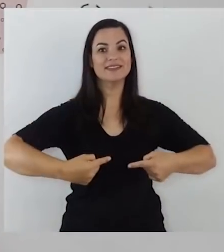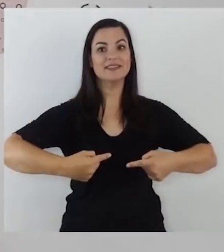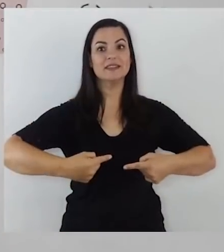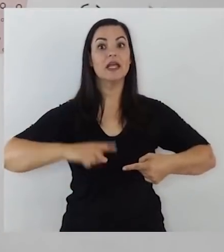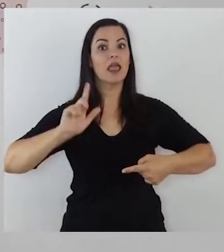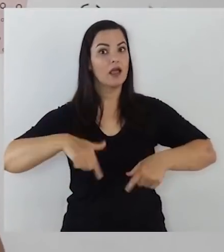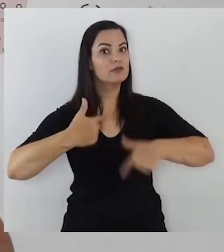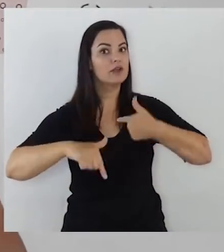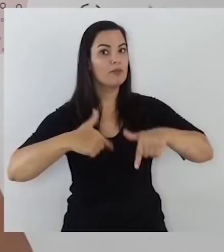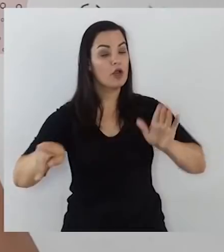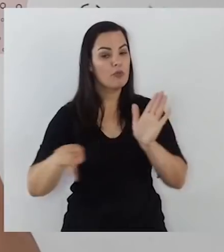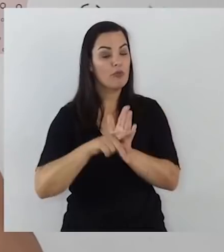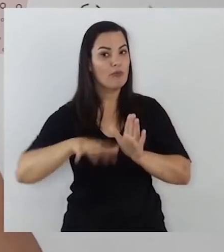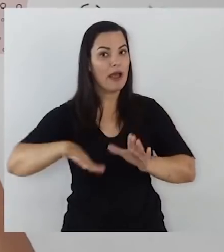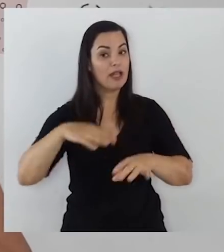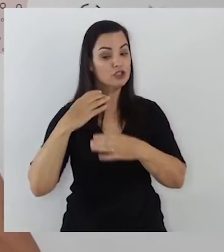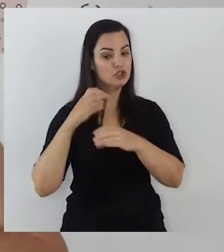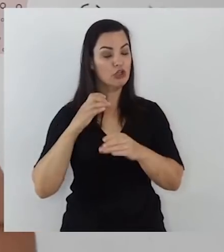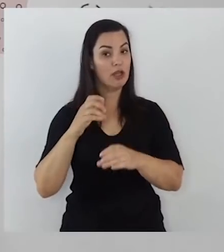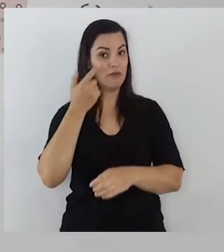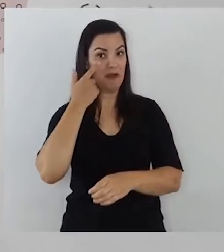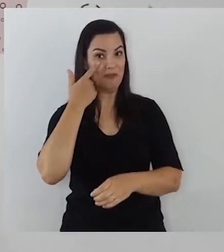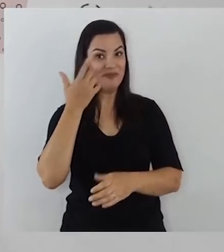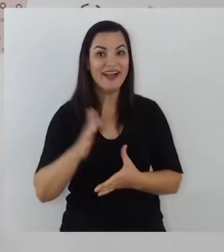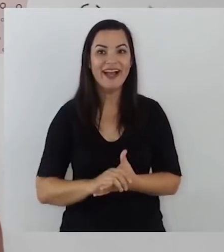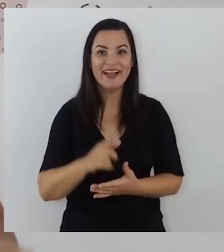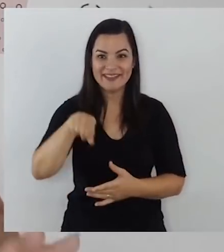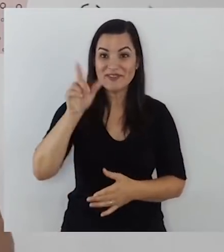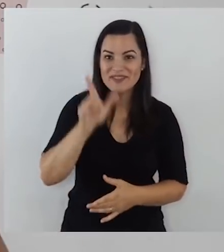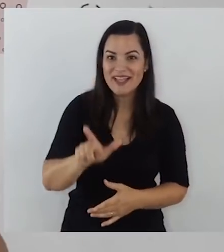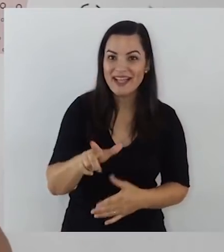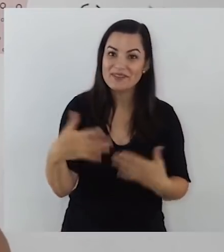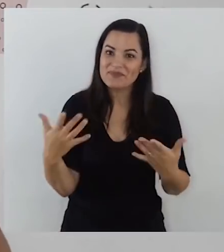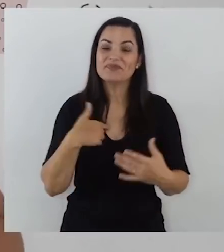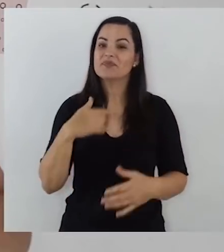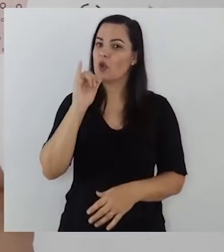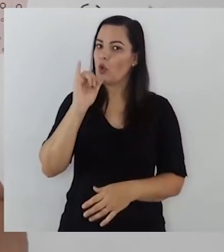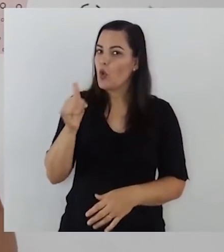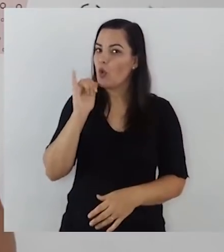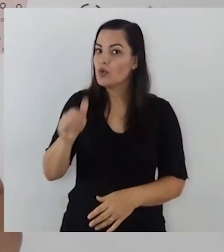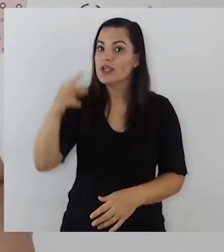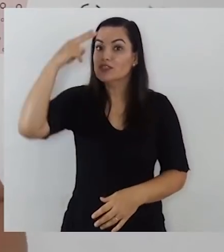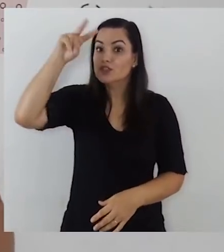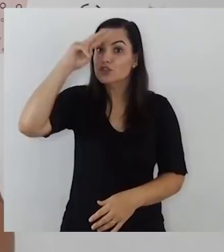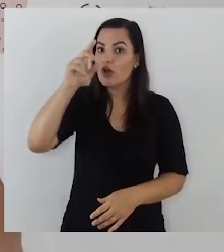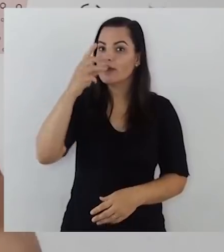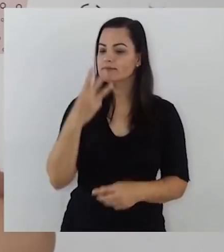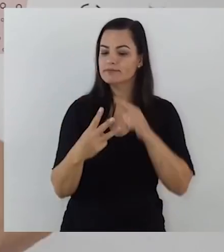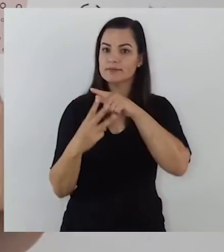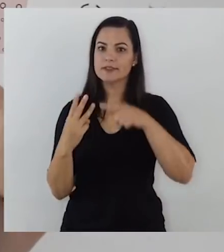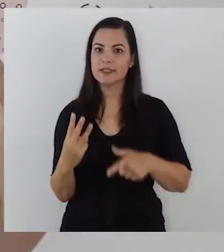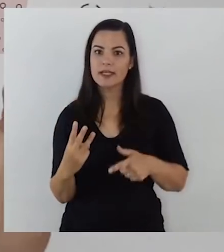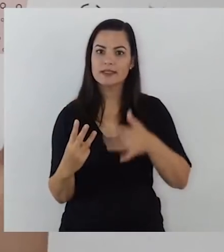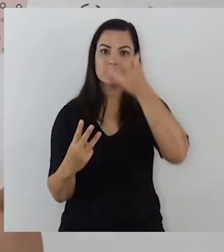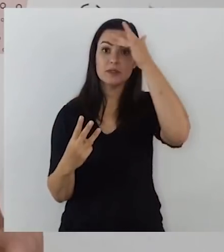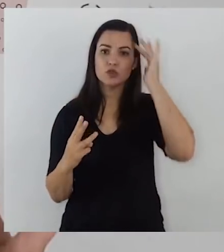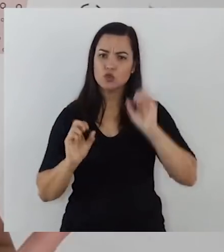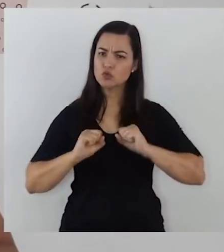de engenharia e eu quero ver quem consegue. Eu contei para vocês histórias de pessoas que